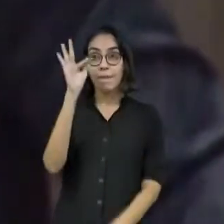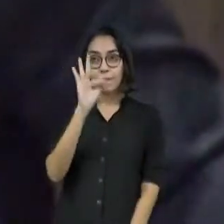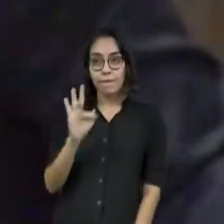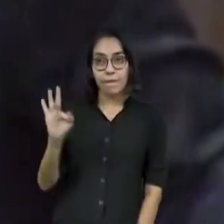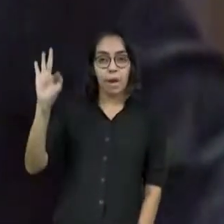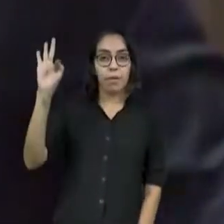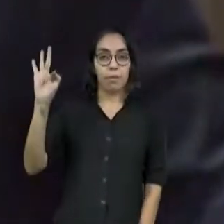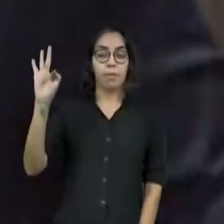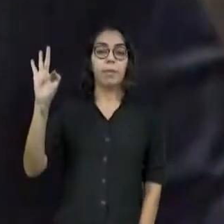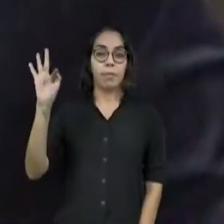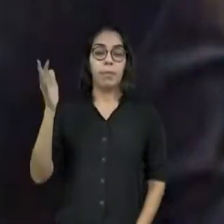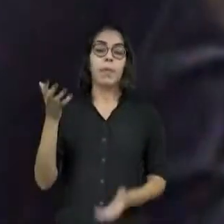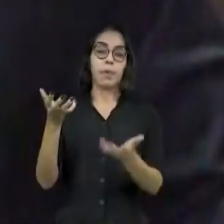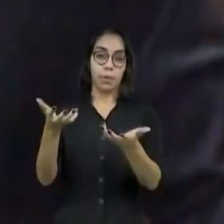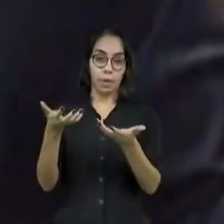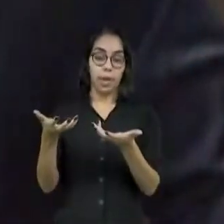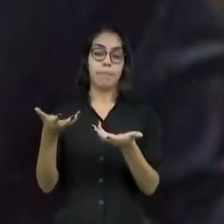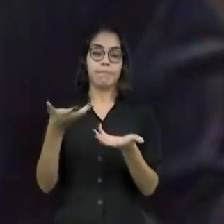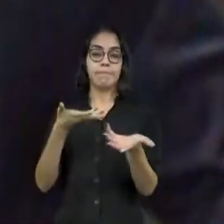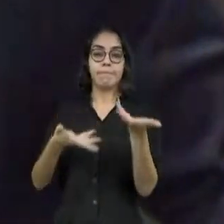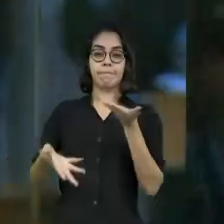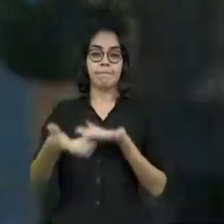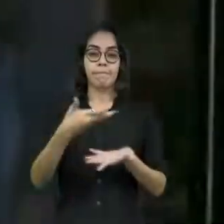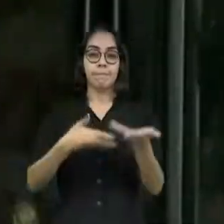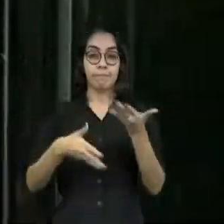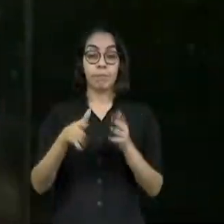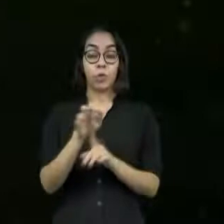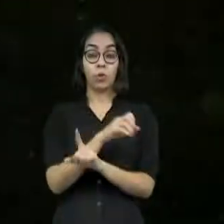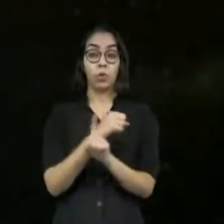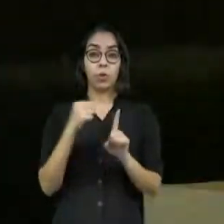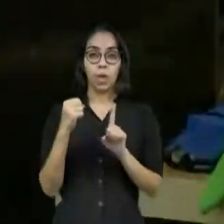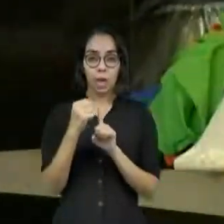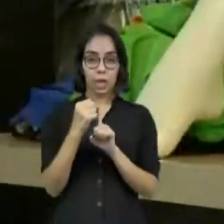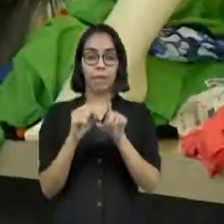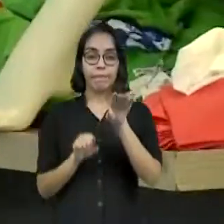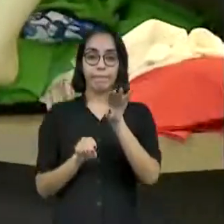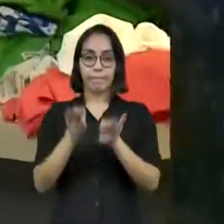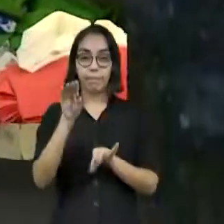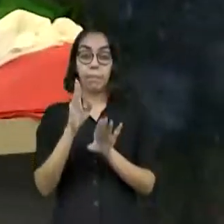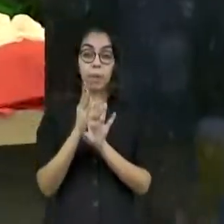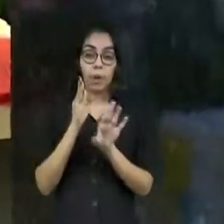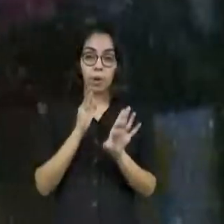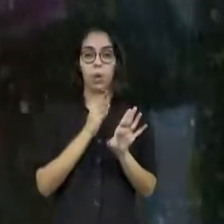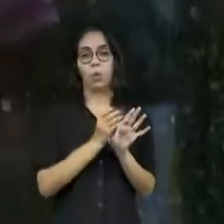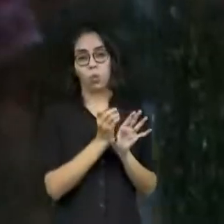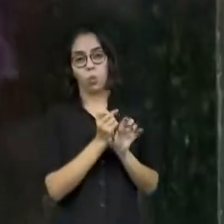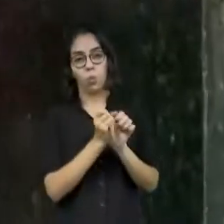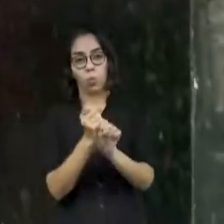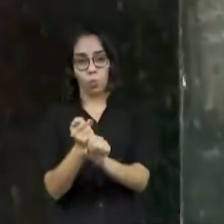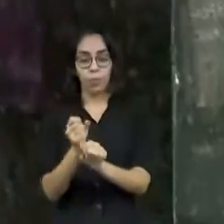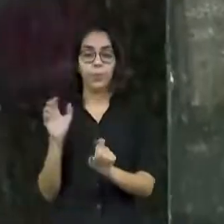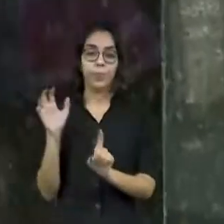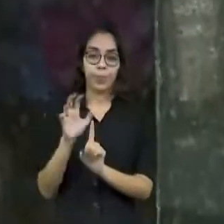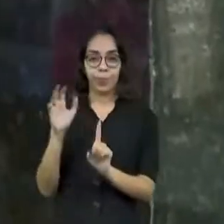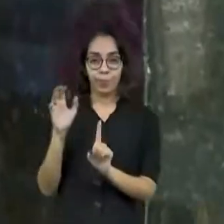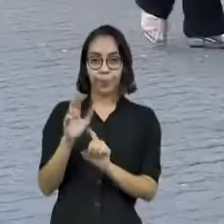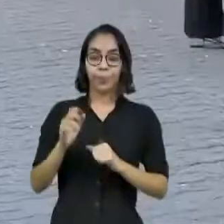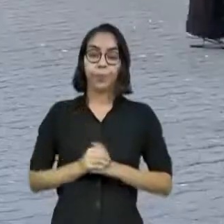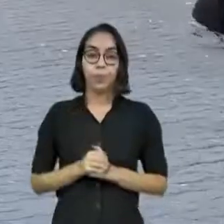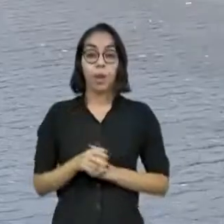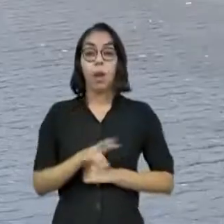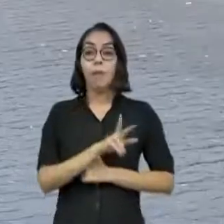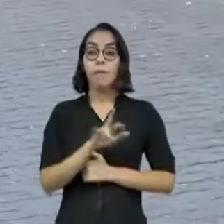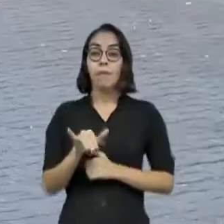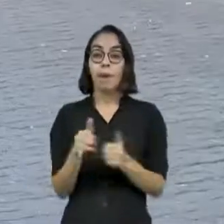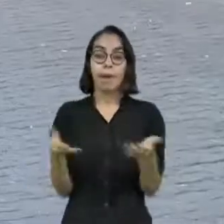na busca de equacionar diferenças sociais que foram construídas ao longo dos anos no Brasil e que a medida